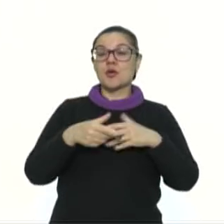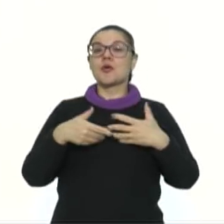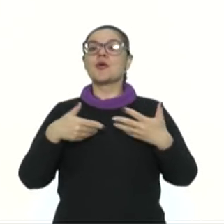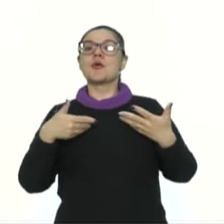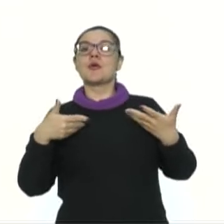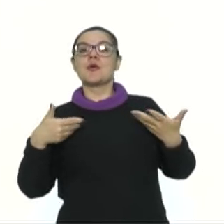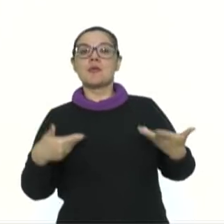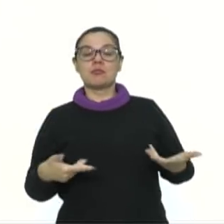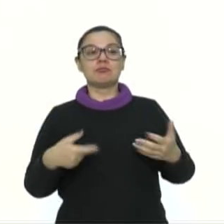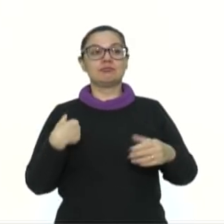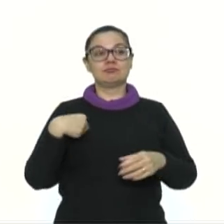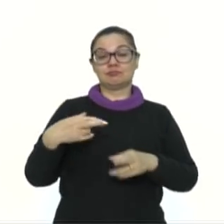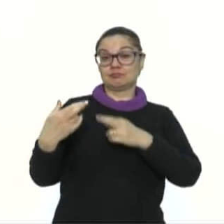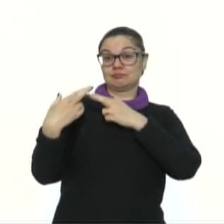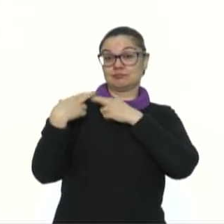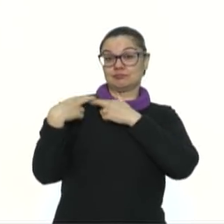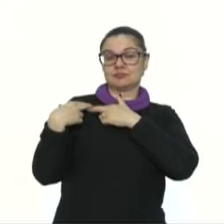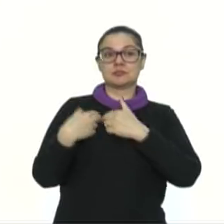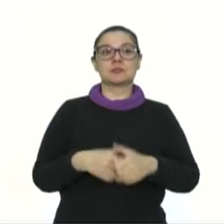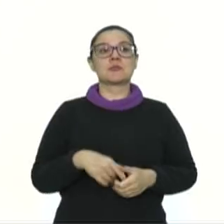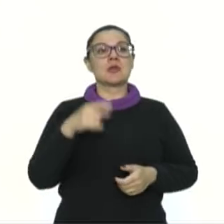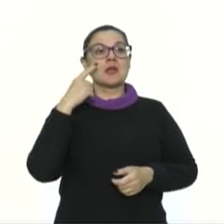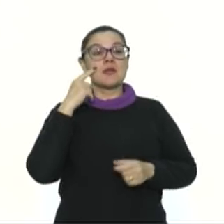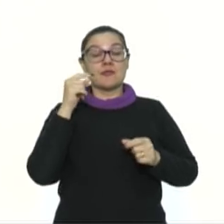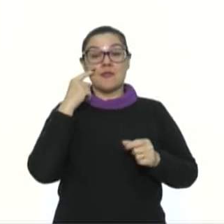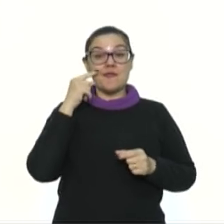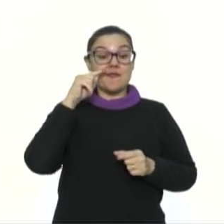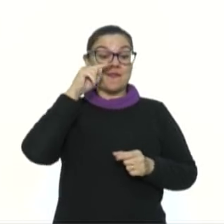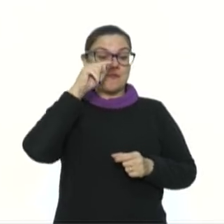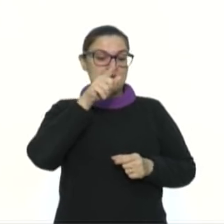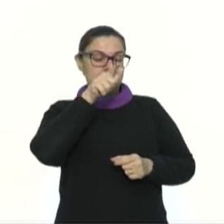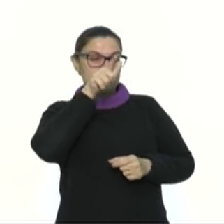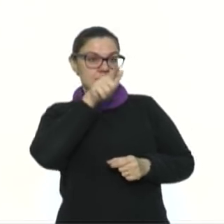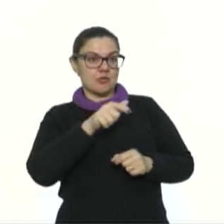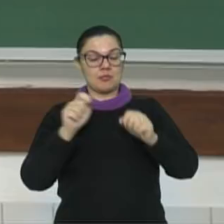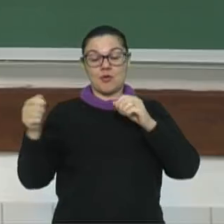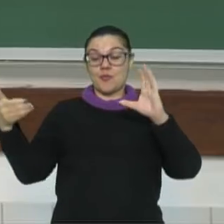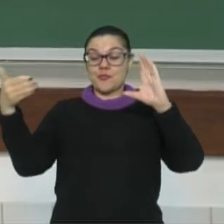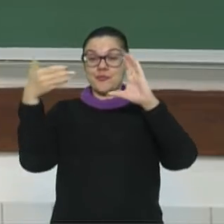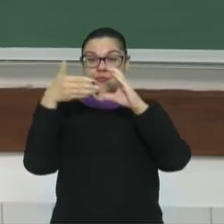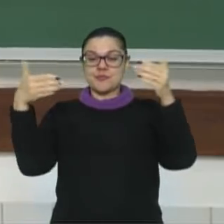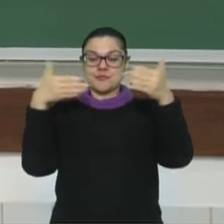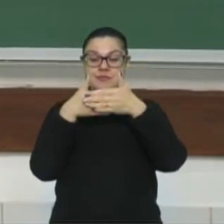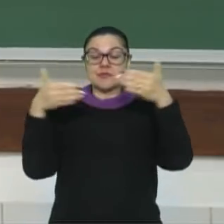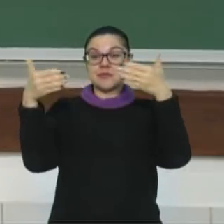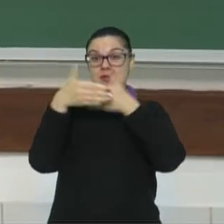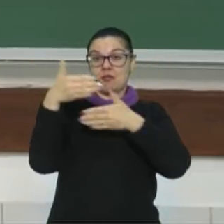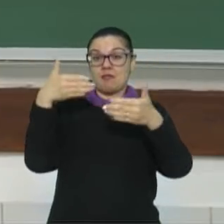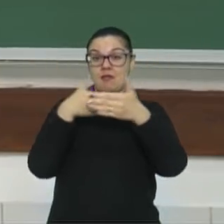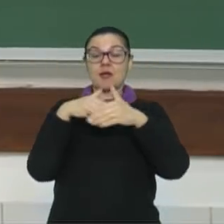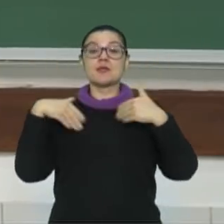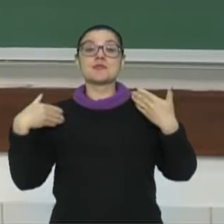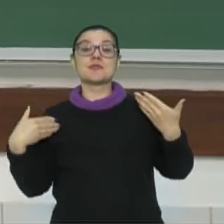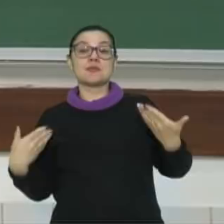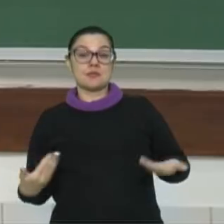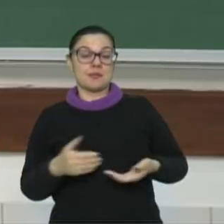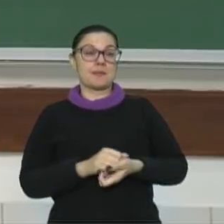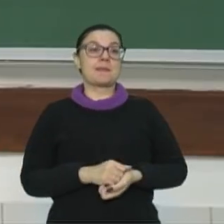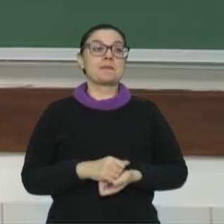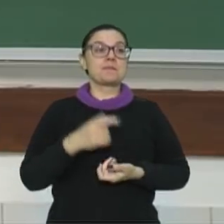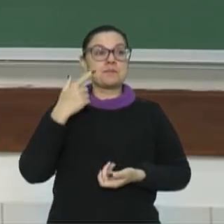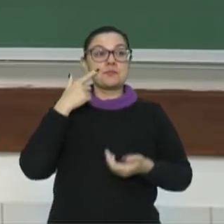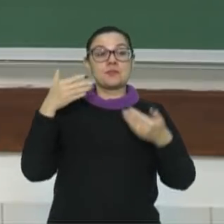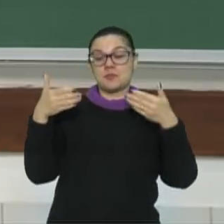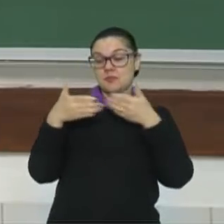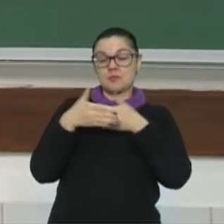instituições representam. A gente vai precisar revisar alguns slides, tá? Então é possível que a gente vai passar aí